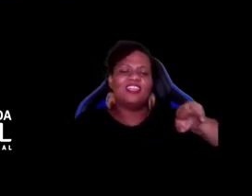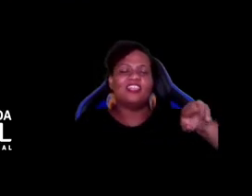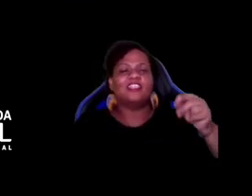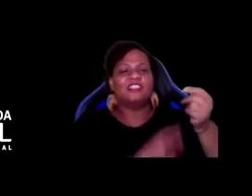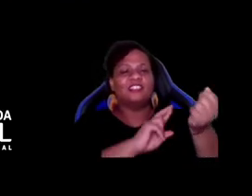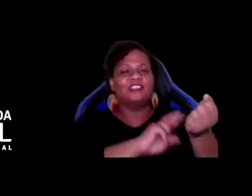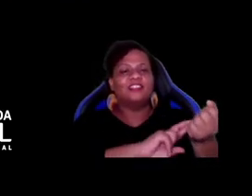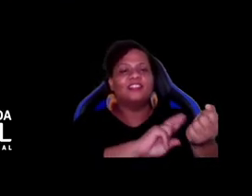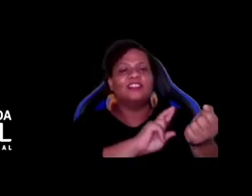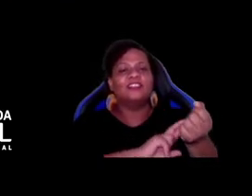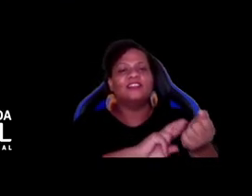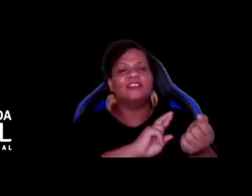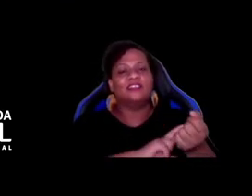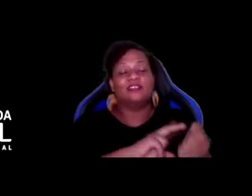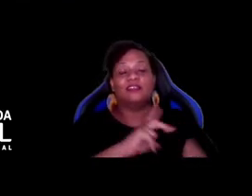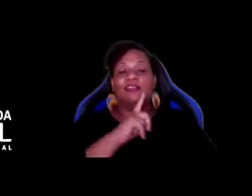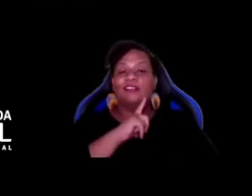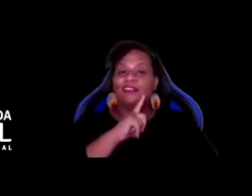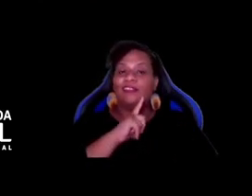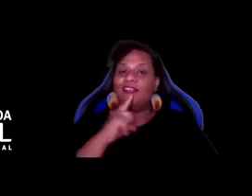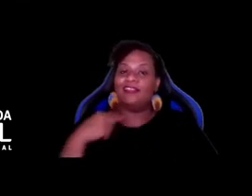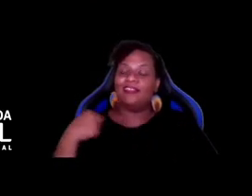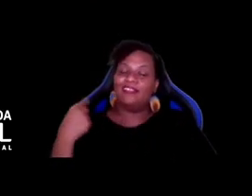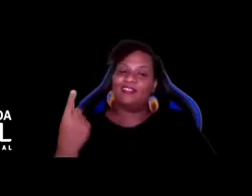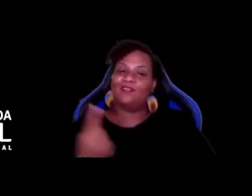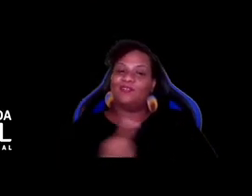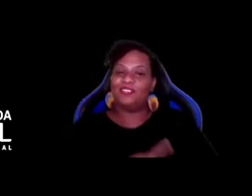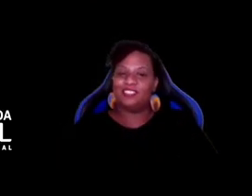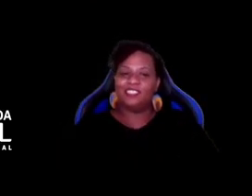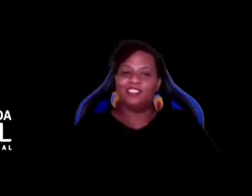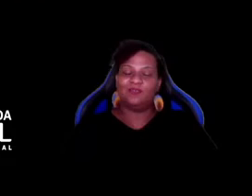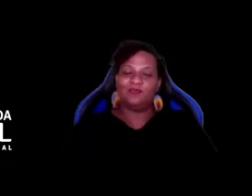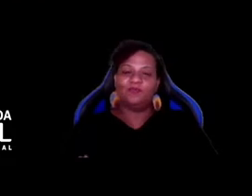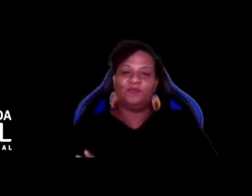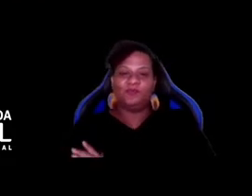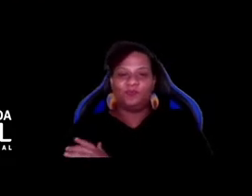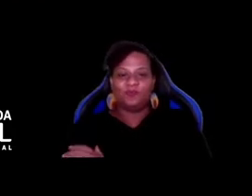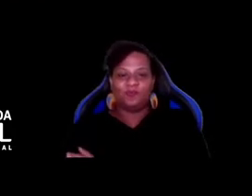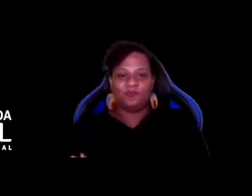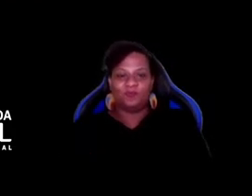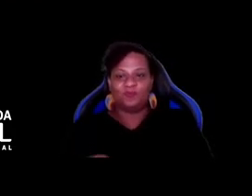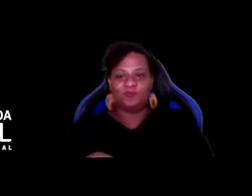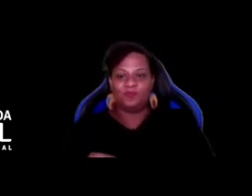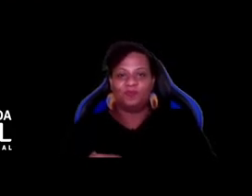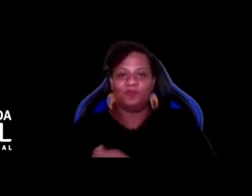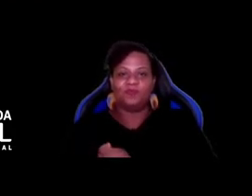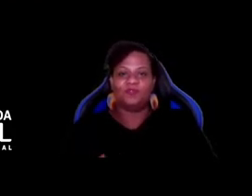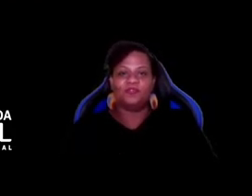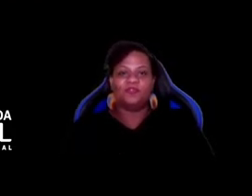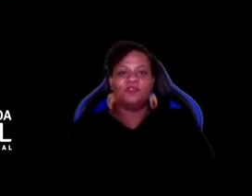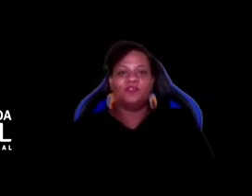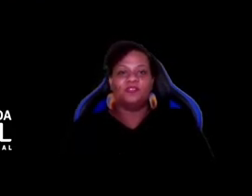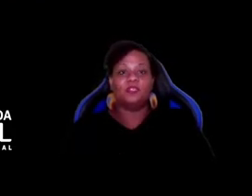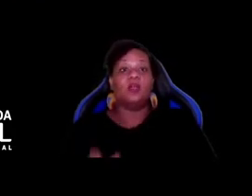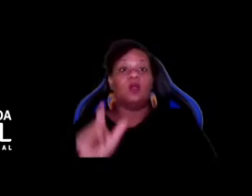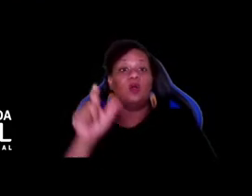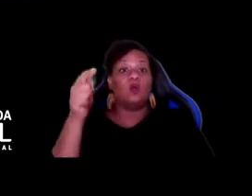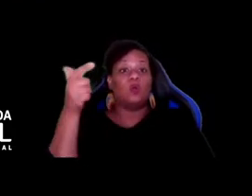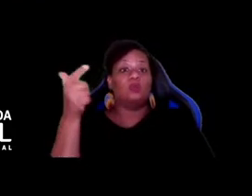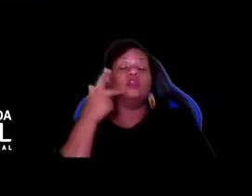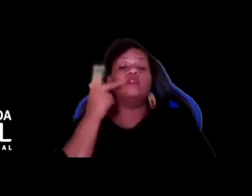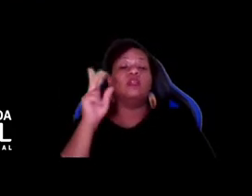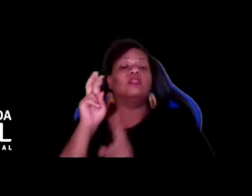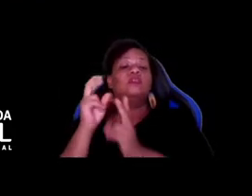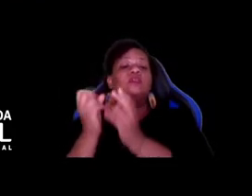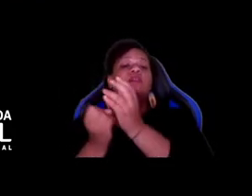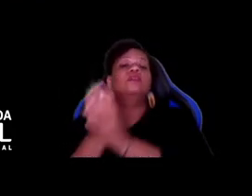que nós temos. E tem uma outra corrente também, falando da origem dos tambores,